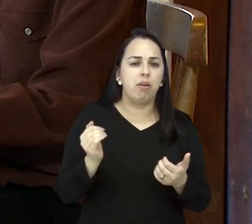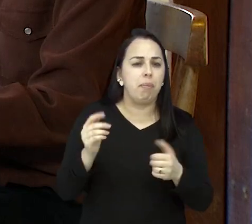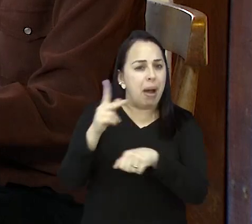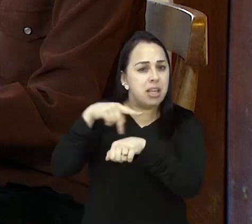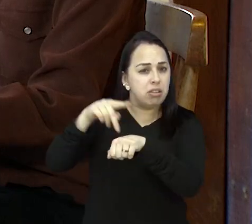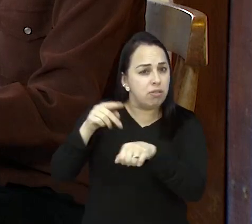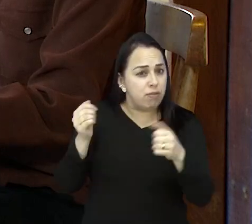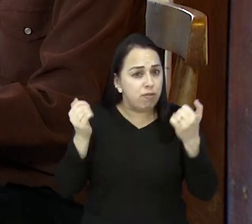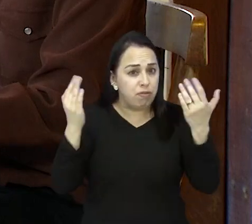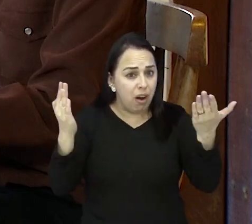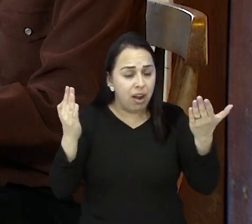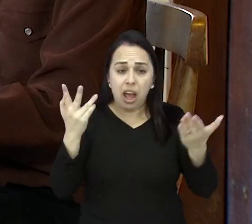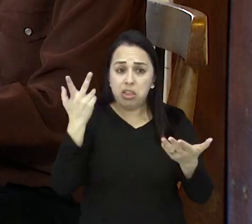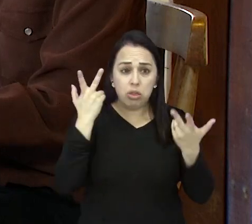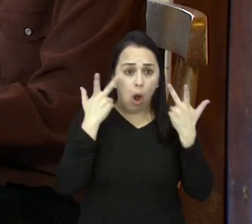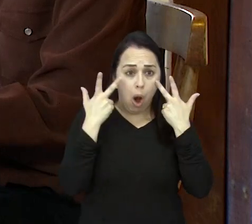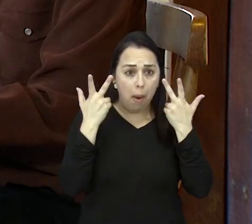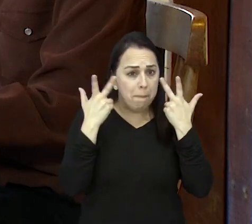é muito comum